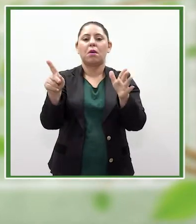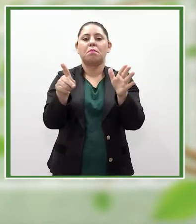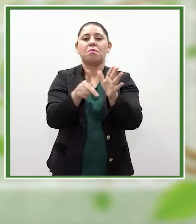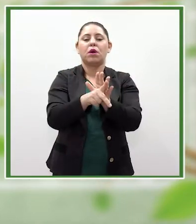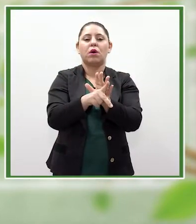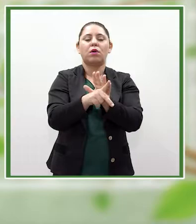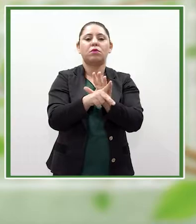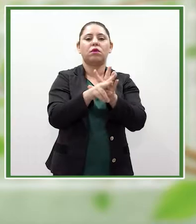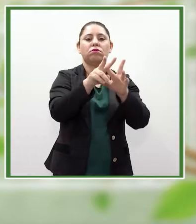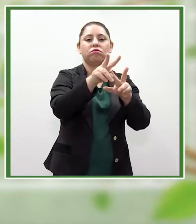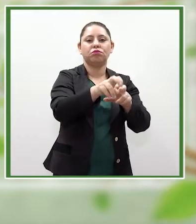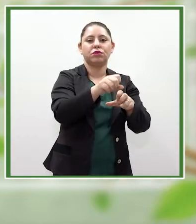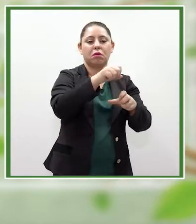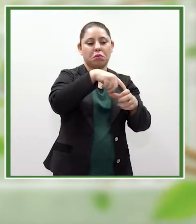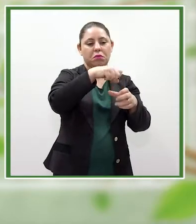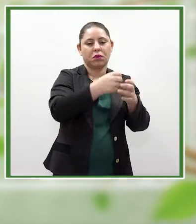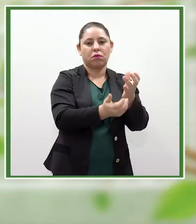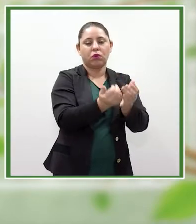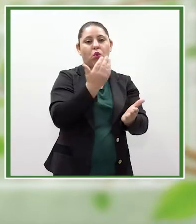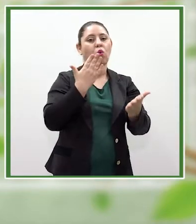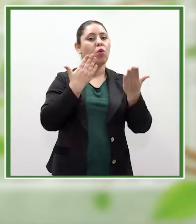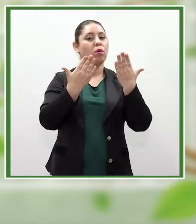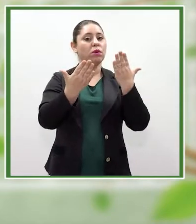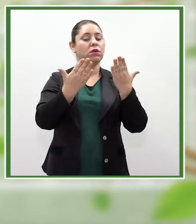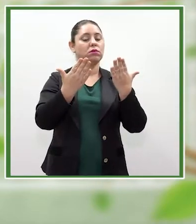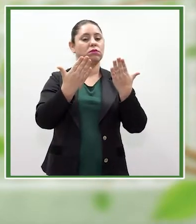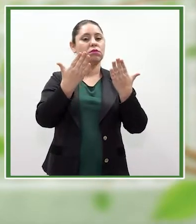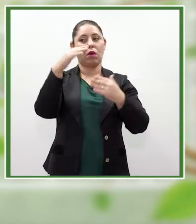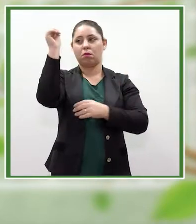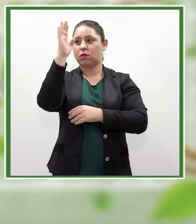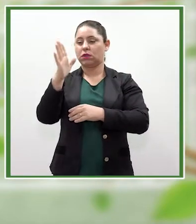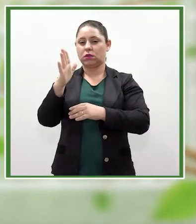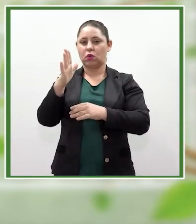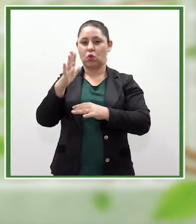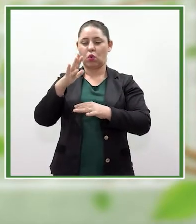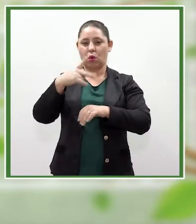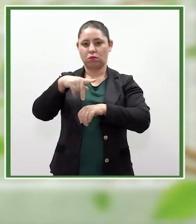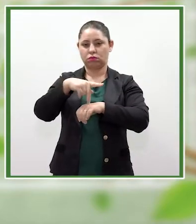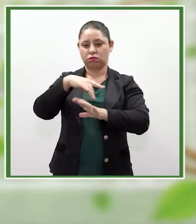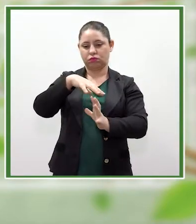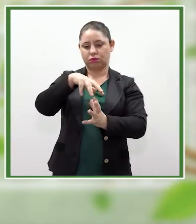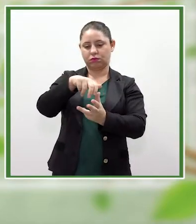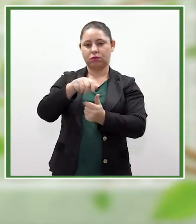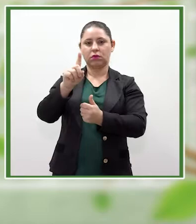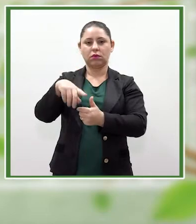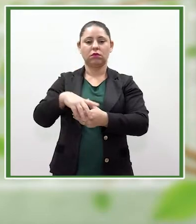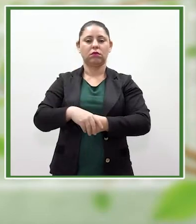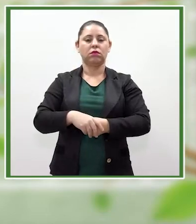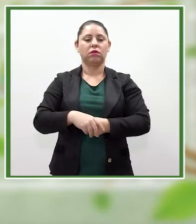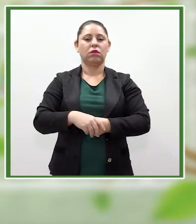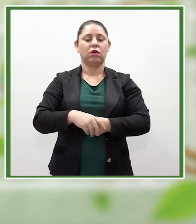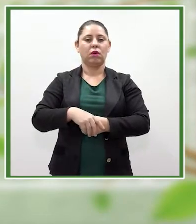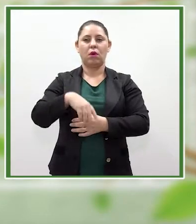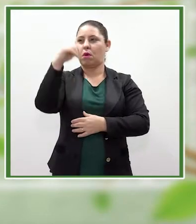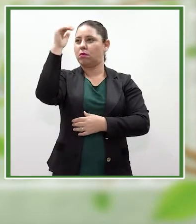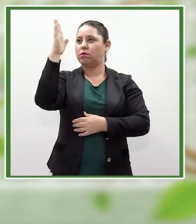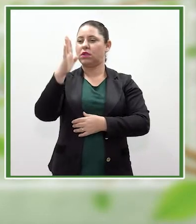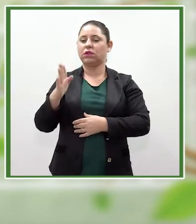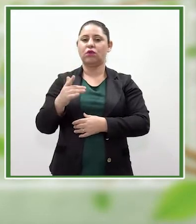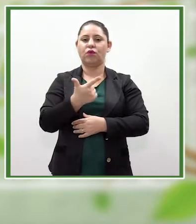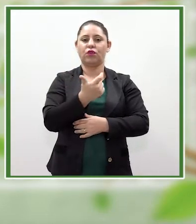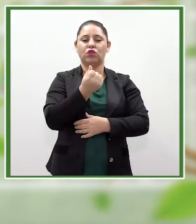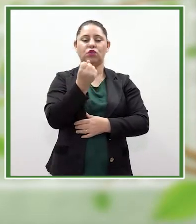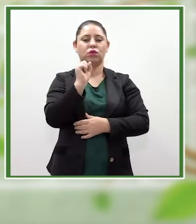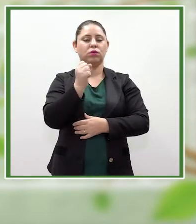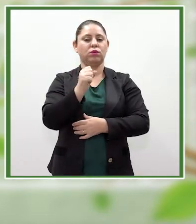mais fortemente a esse setor, que é realmente o carro-chefe, do estado. Um outro ponto para chamar atenção é que, com